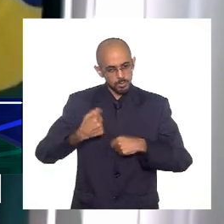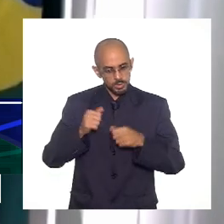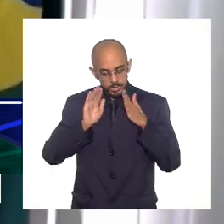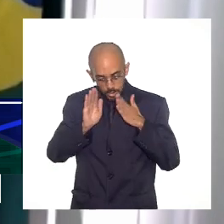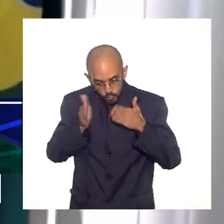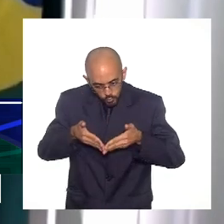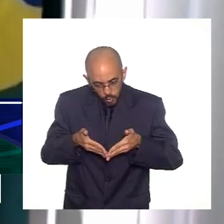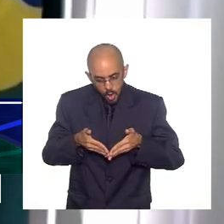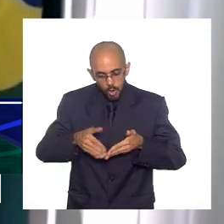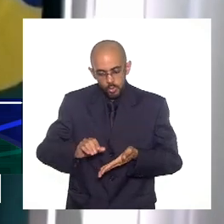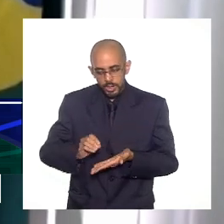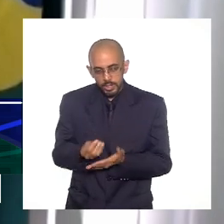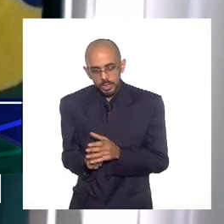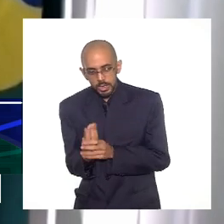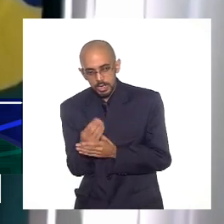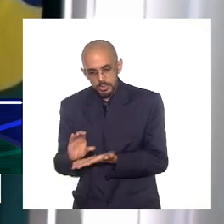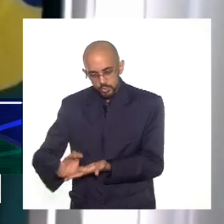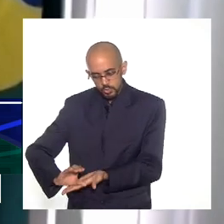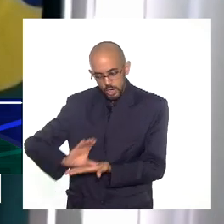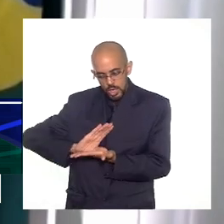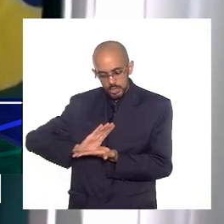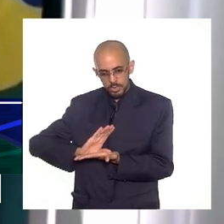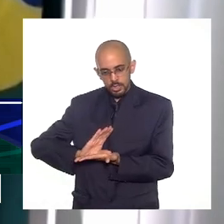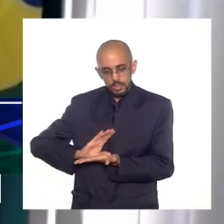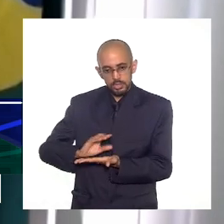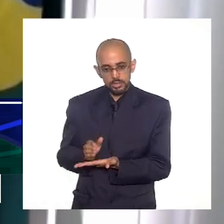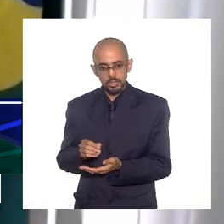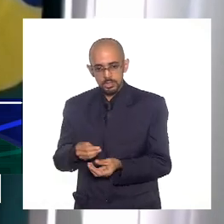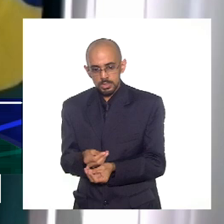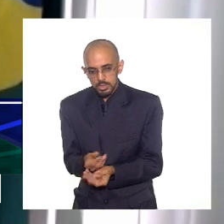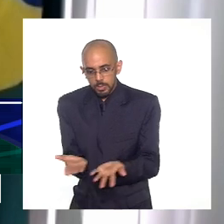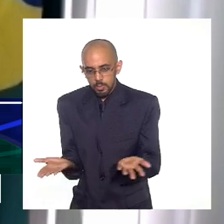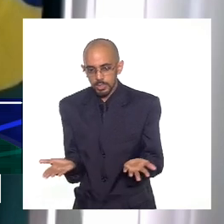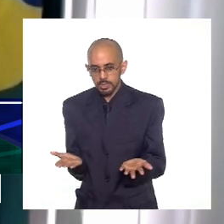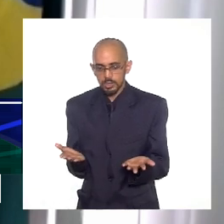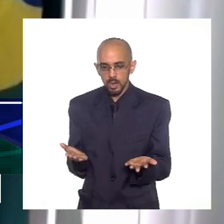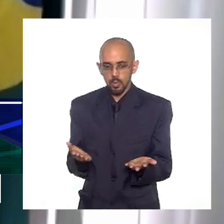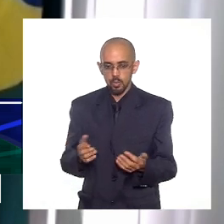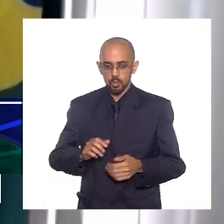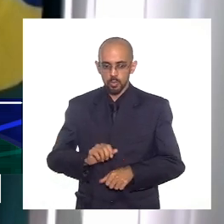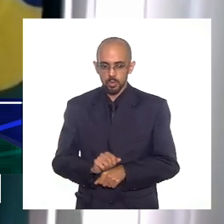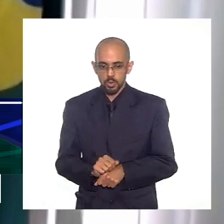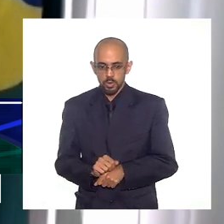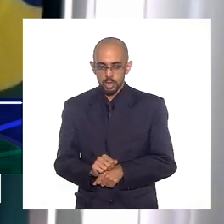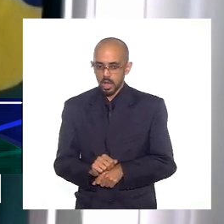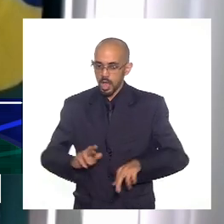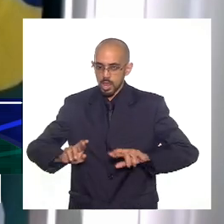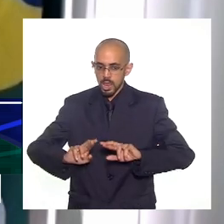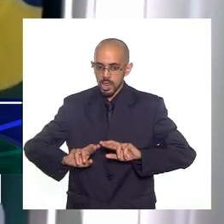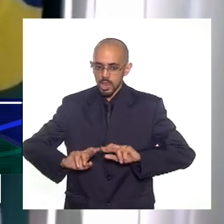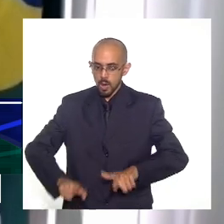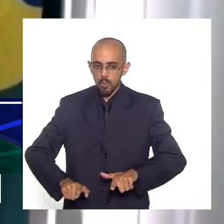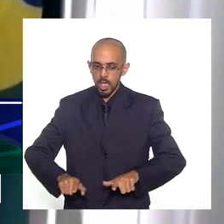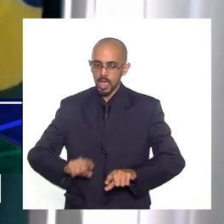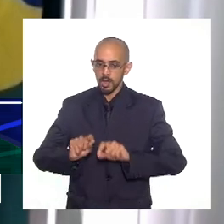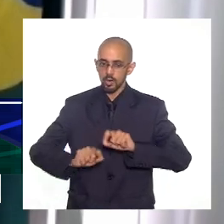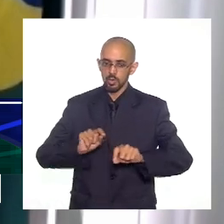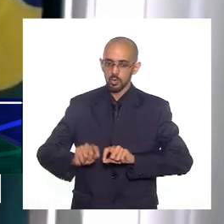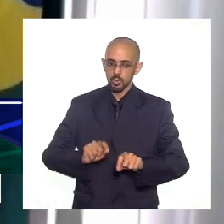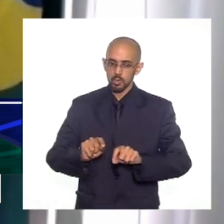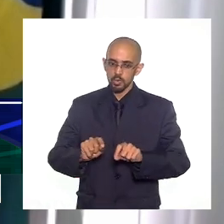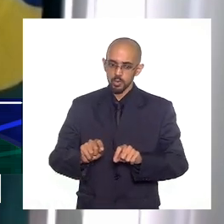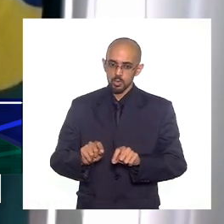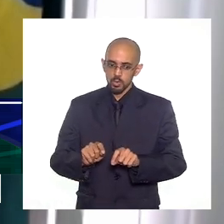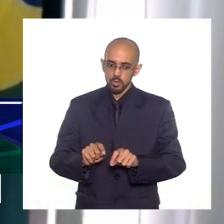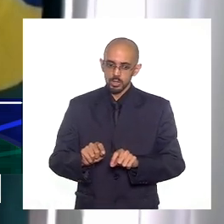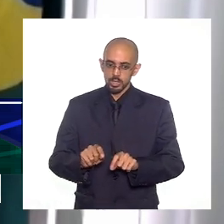receitas novas e na sua distribuição, é claro, para enfrentar os gargalos de desigualdade. Não vai ser vendendo ativos, não vai ser arrochando o servidor público, não